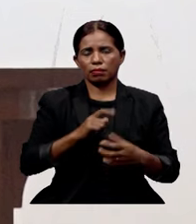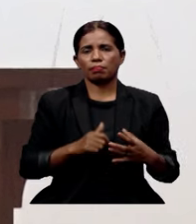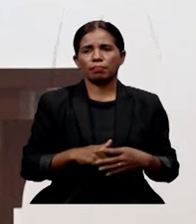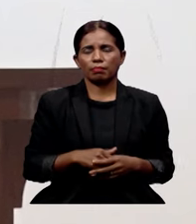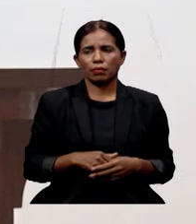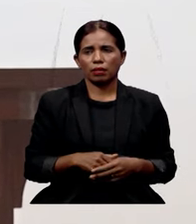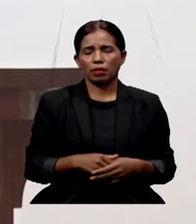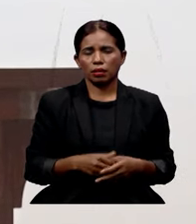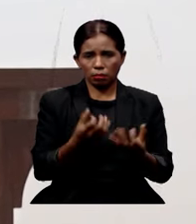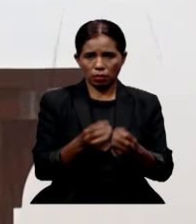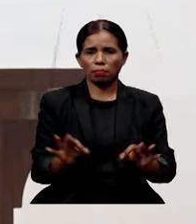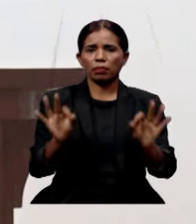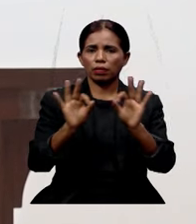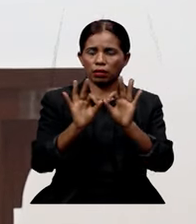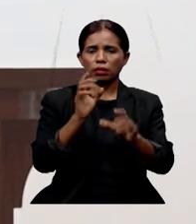E de nema que importante.